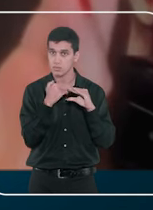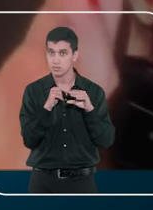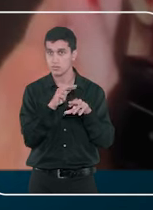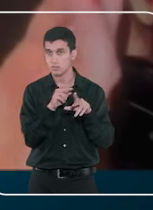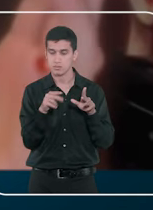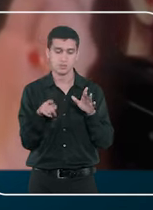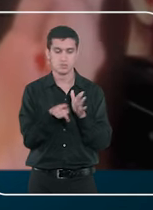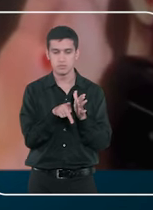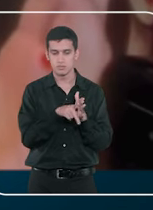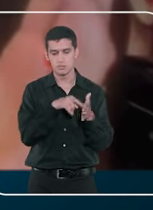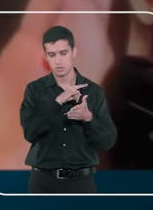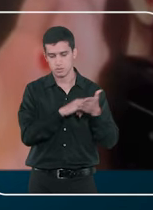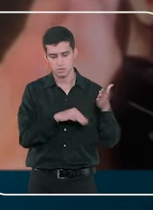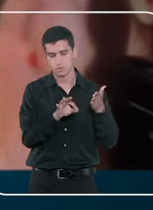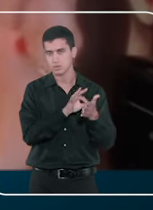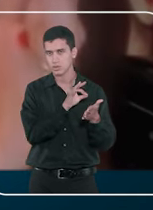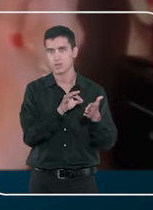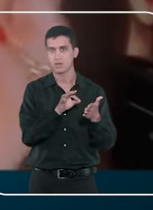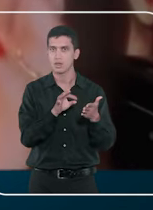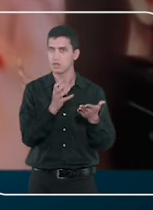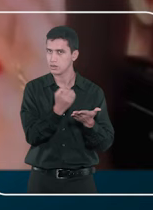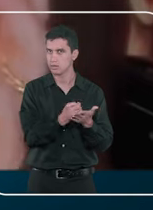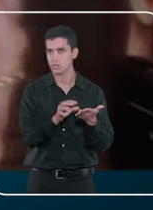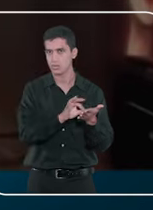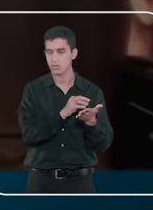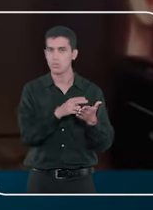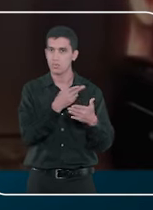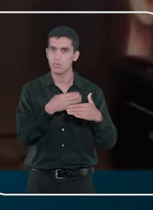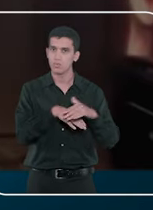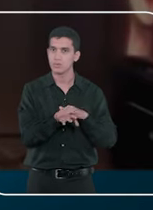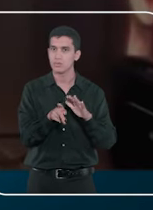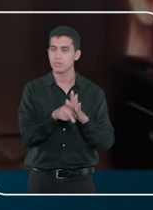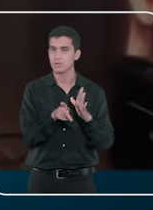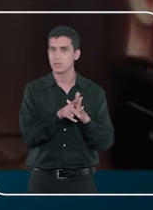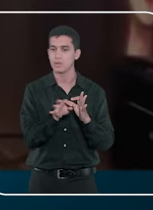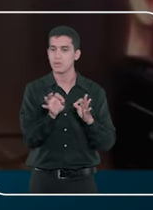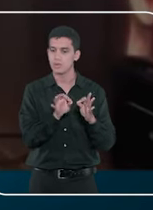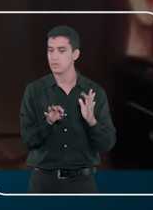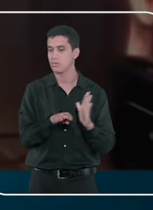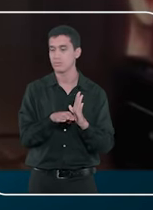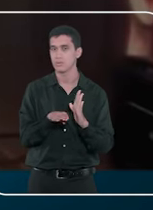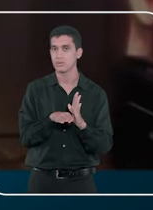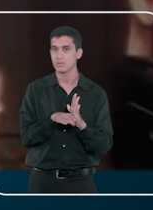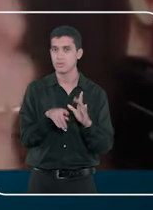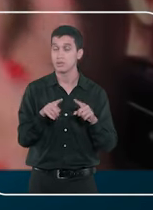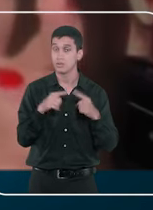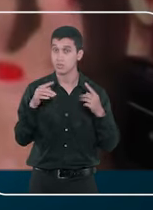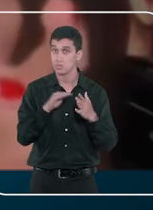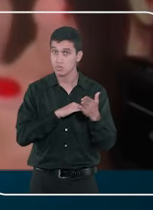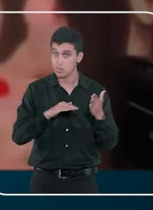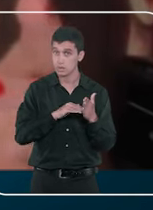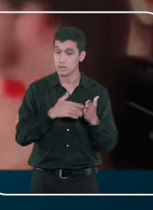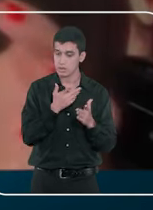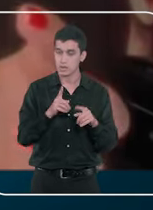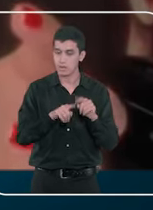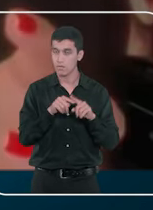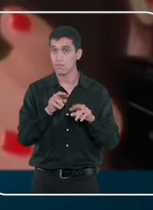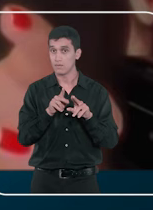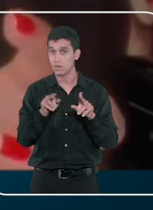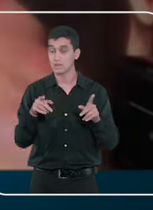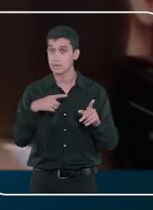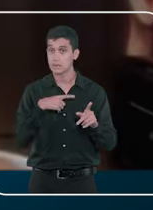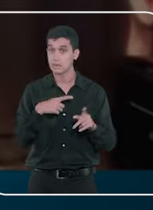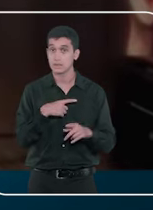próprios documentos escritos, assinados, guardados em poder desse colaborador. Então, todos estes elementos é